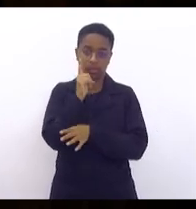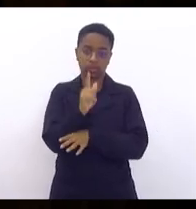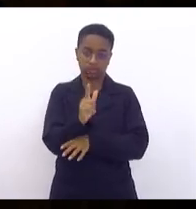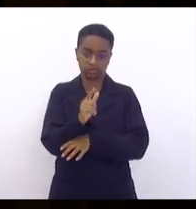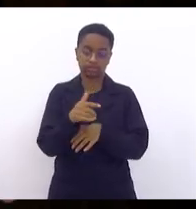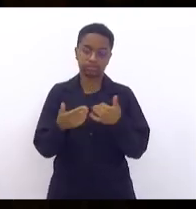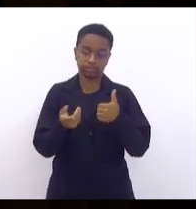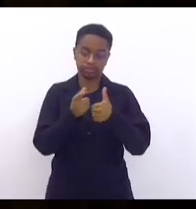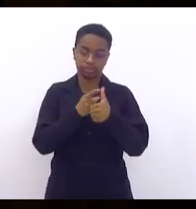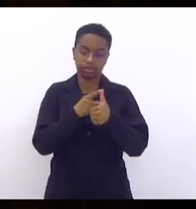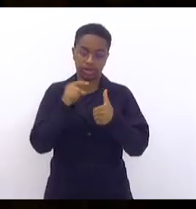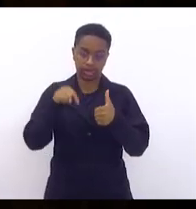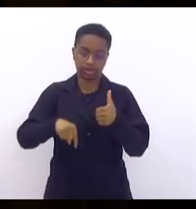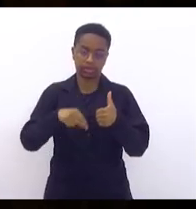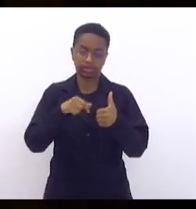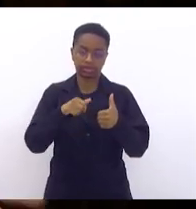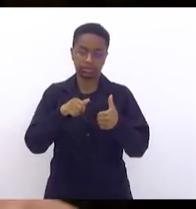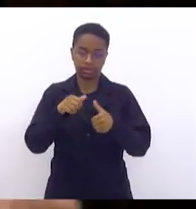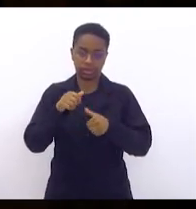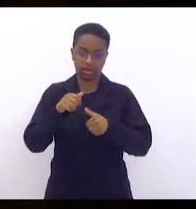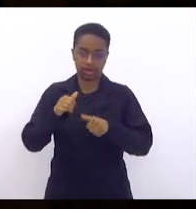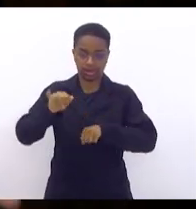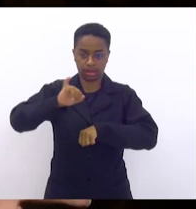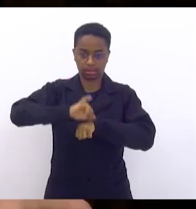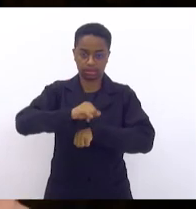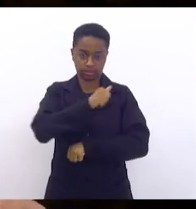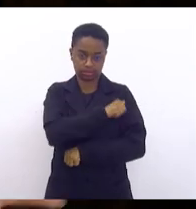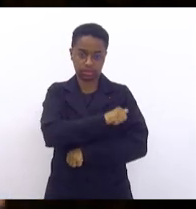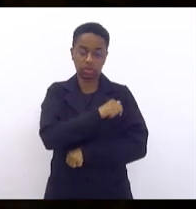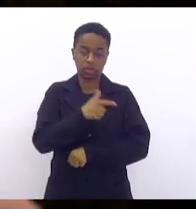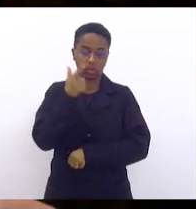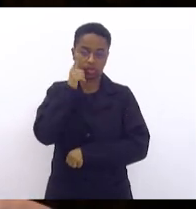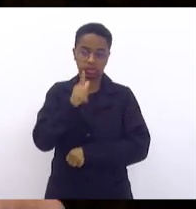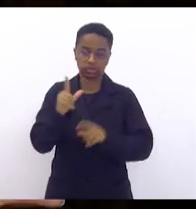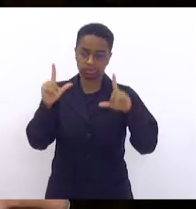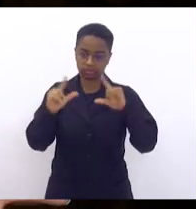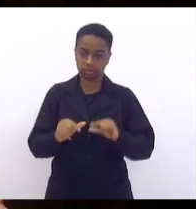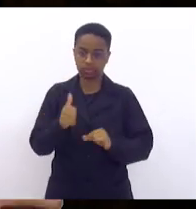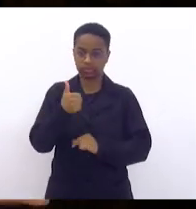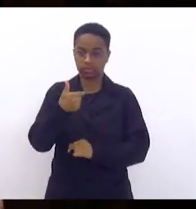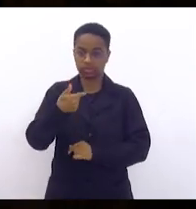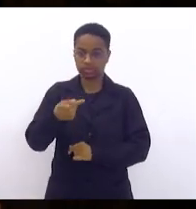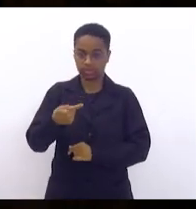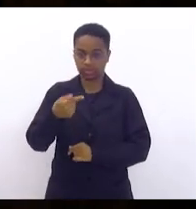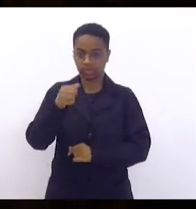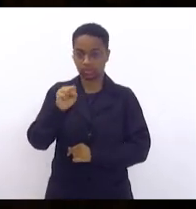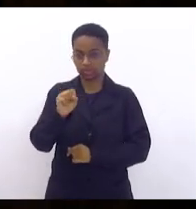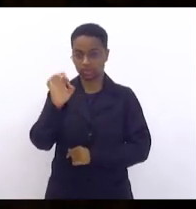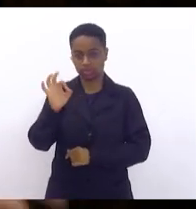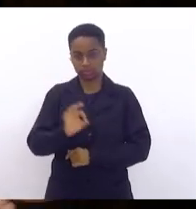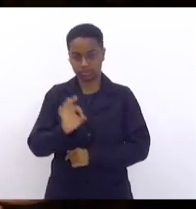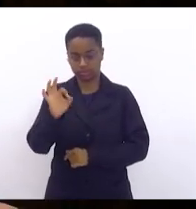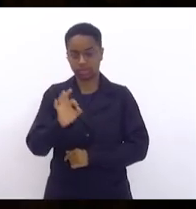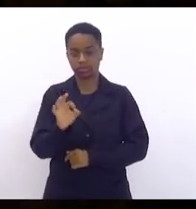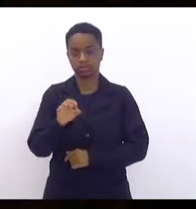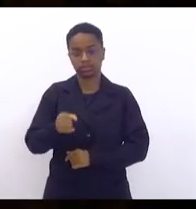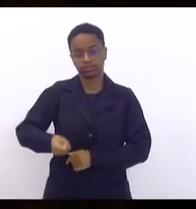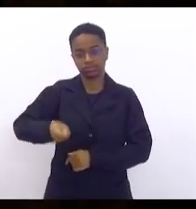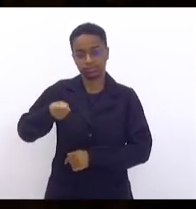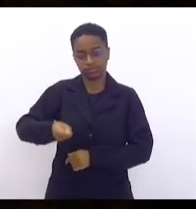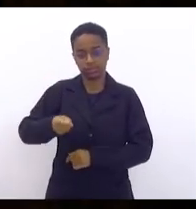o primeiro lugar foi o município do Rio de Janeiro conseguiu reduzir em 78% a quantidade começar com a linhas plásticas que é hoje o nosso maior